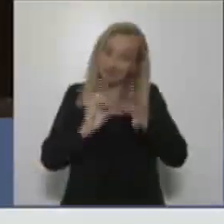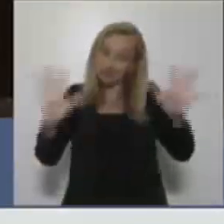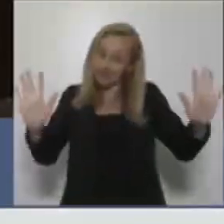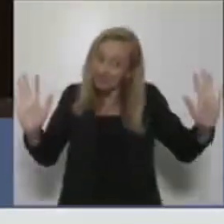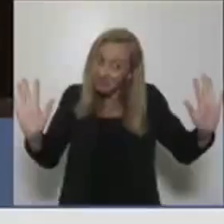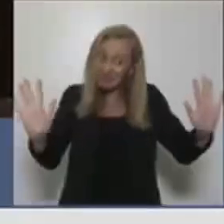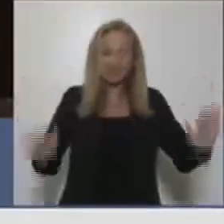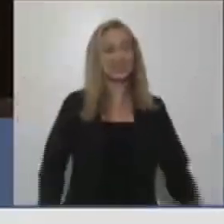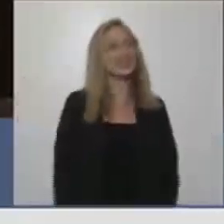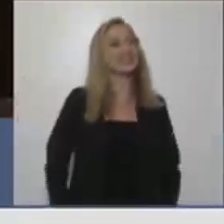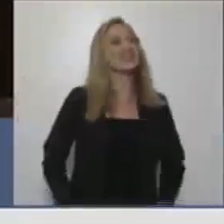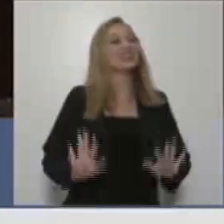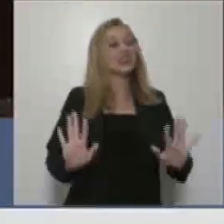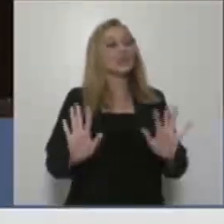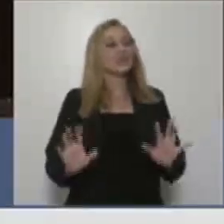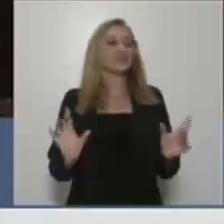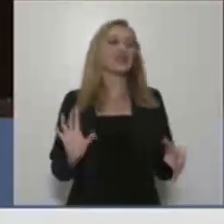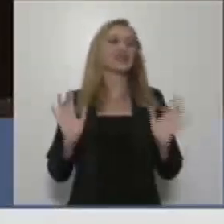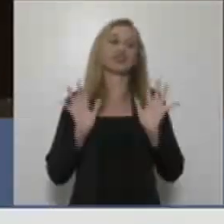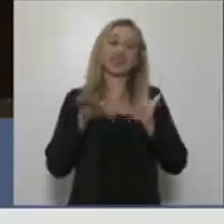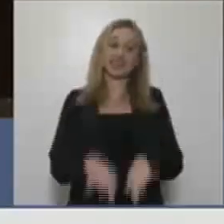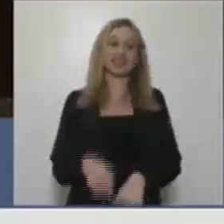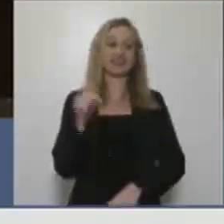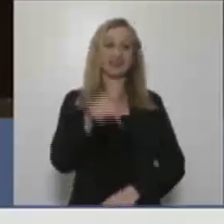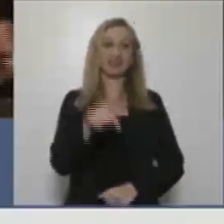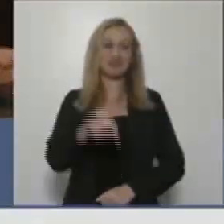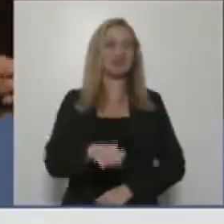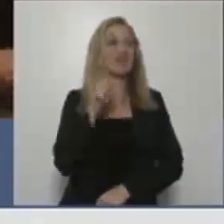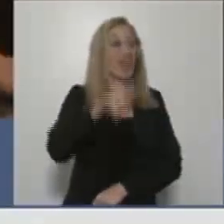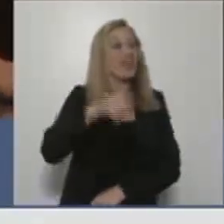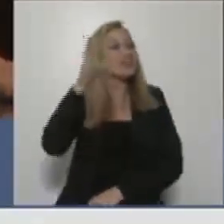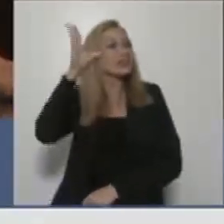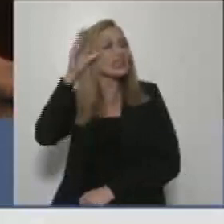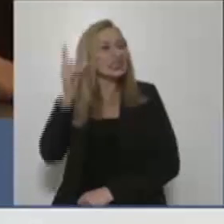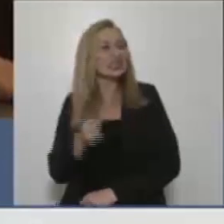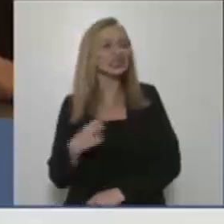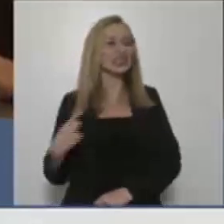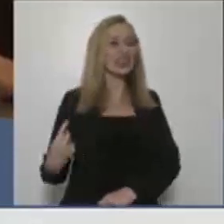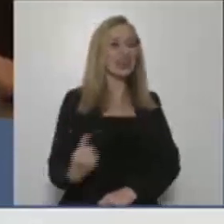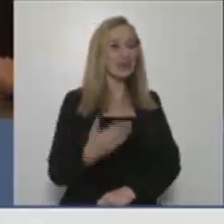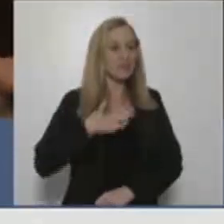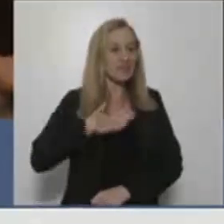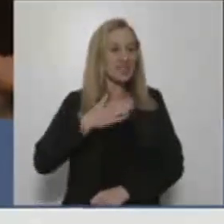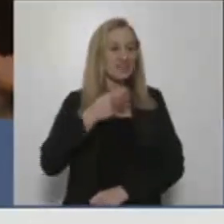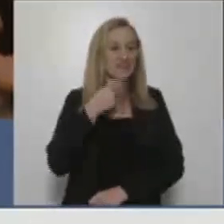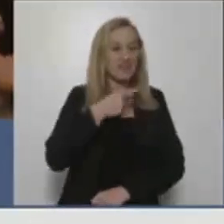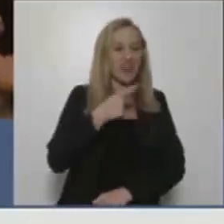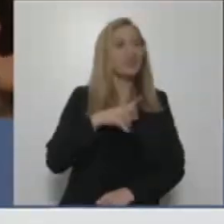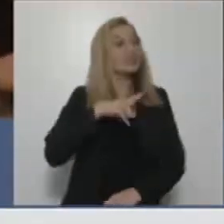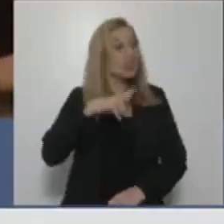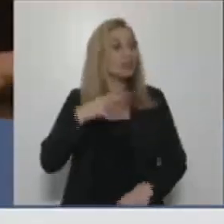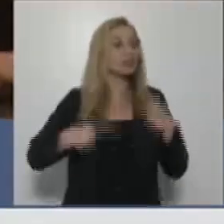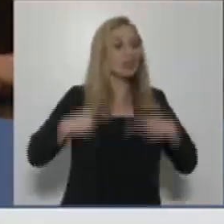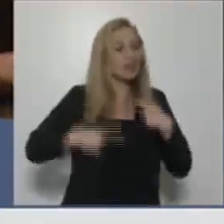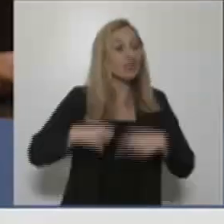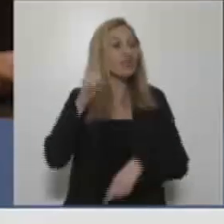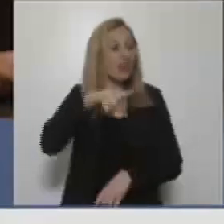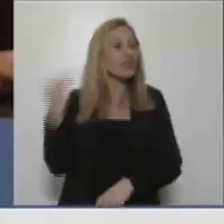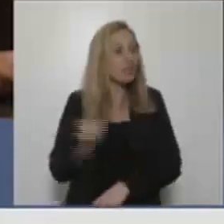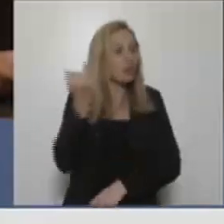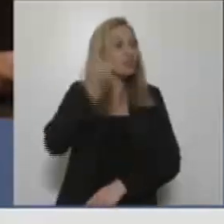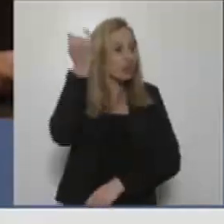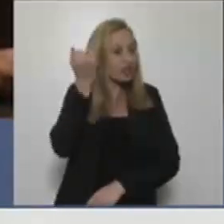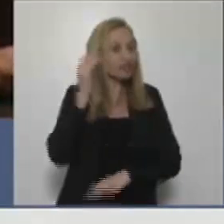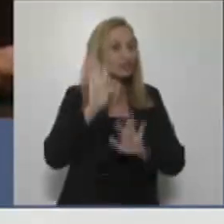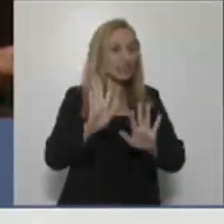falar. Mas vamos lá, para concluir aqui. É interessante que na minha fala eu trouxe um debate muito importante sobre a